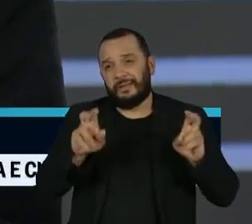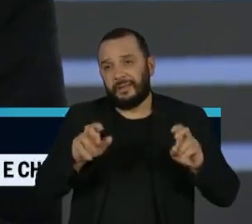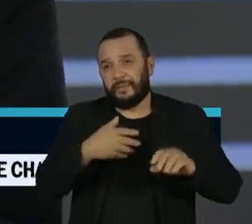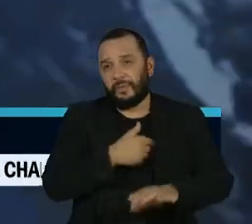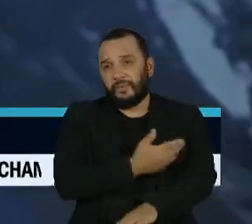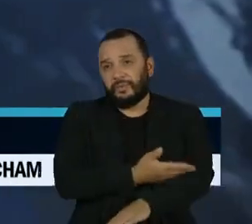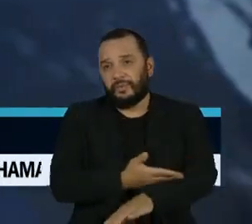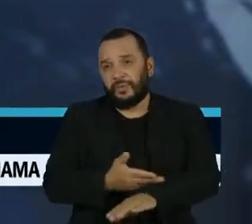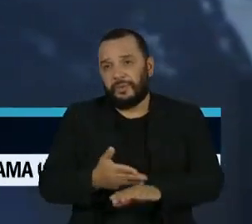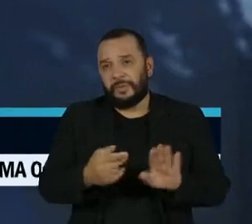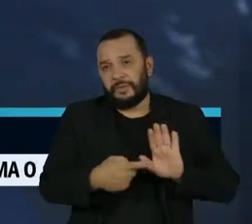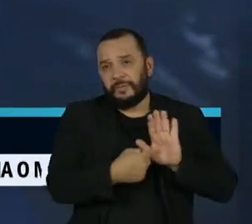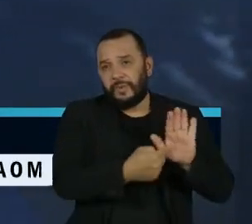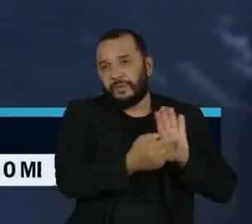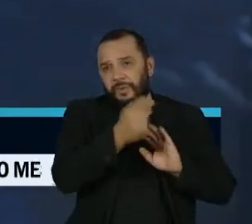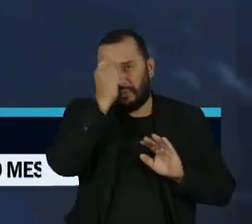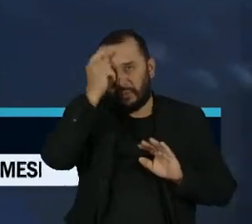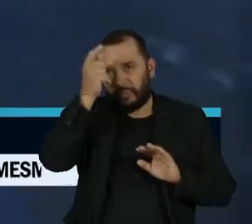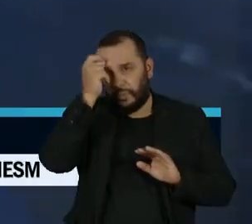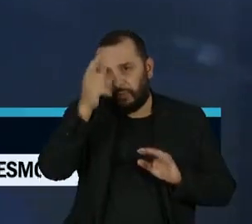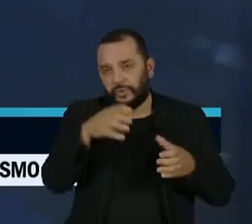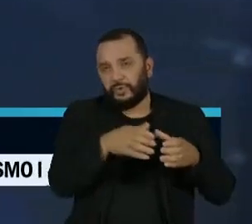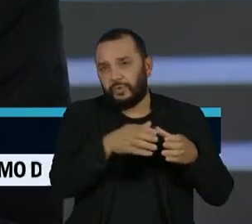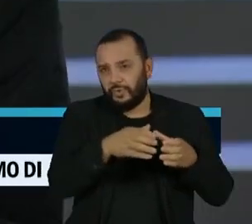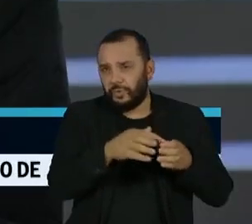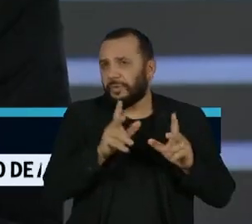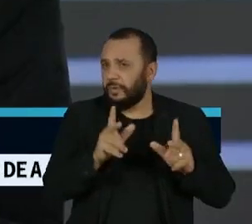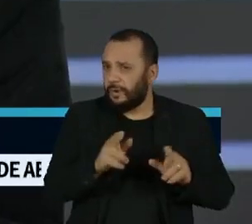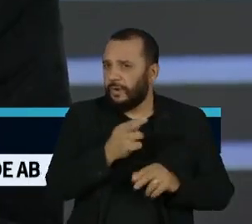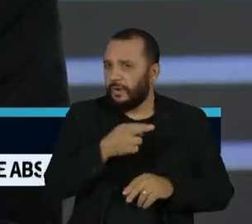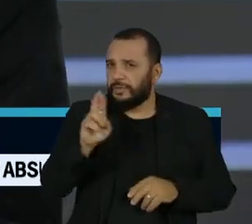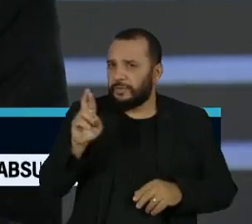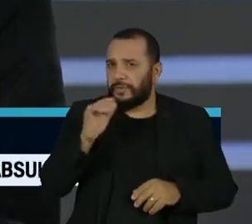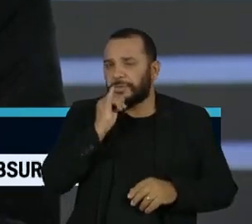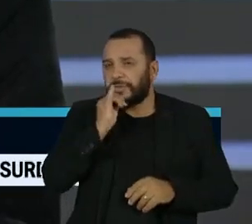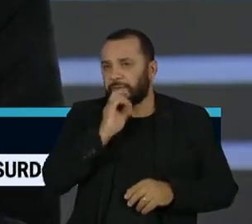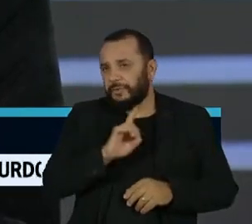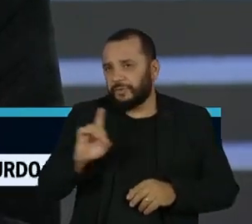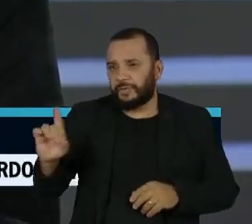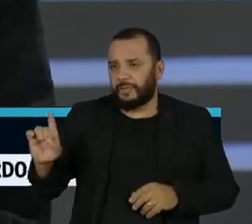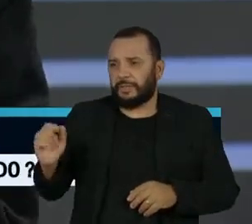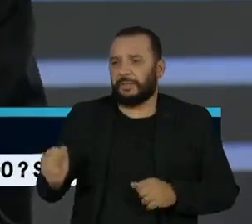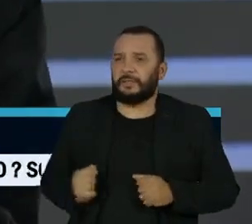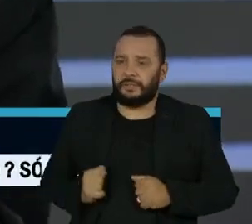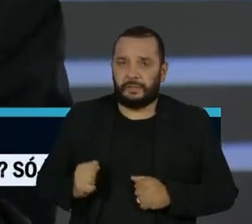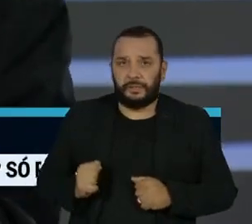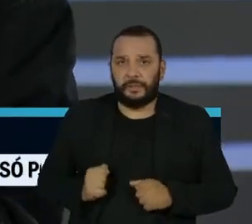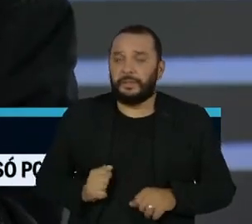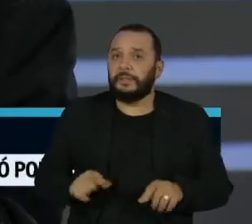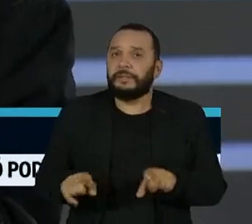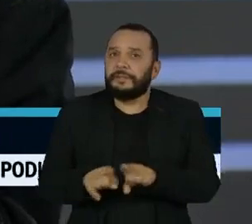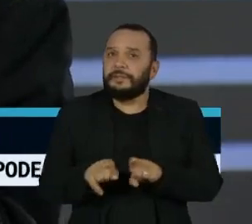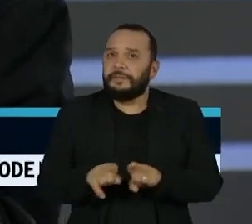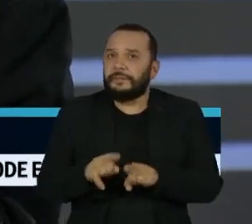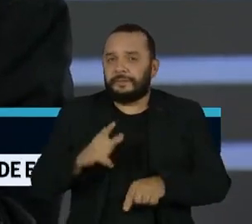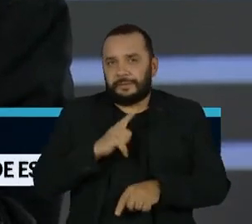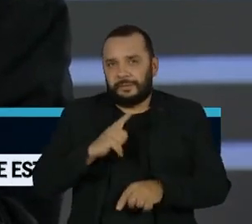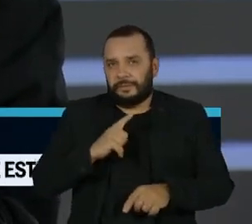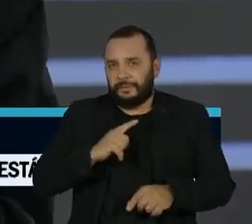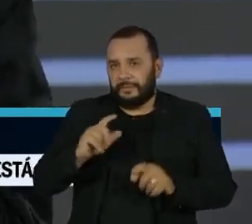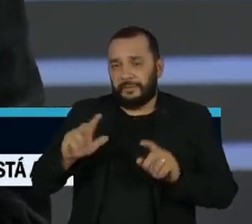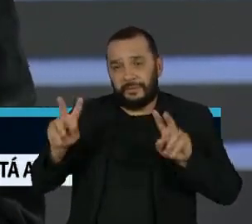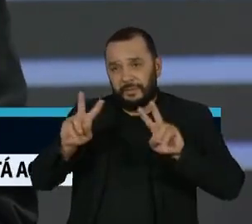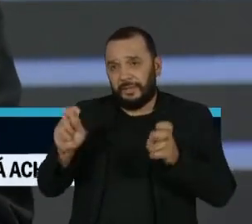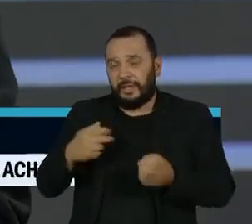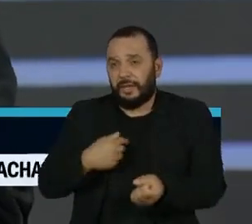de grupos, inclusive religiosos, como é o caso à direita, a pauta de costumes. E o caso, por exemplo, da hormonização é